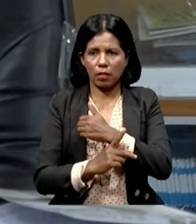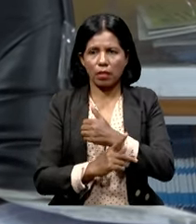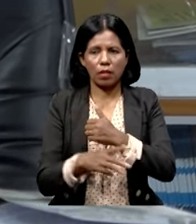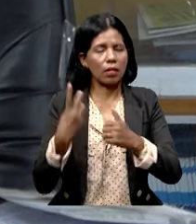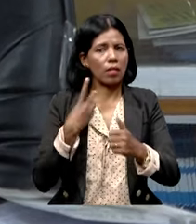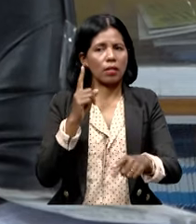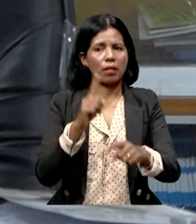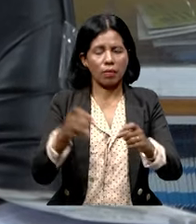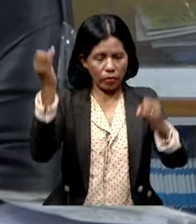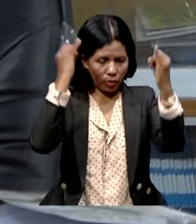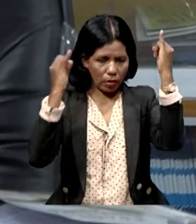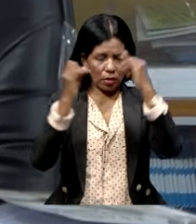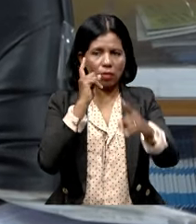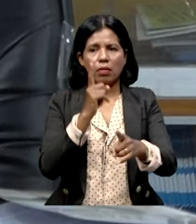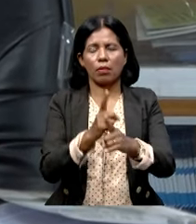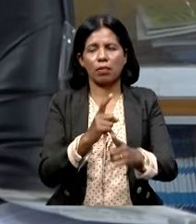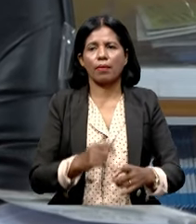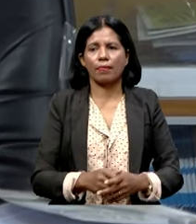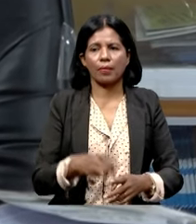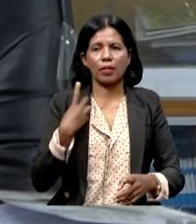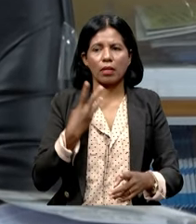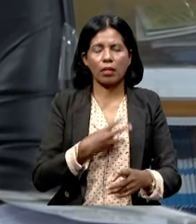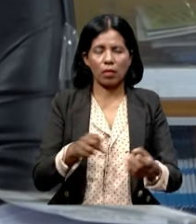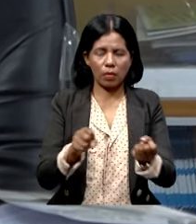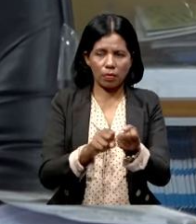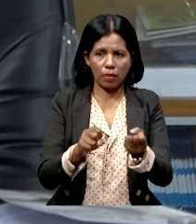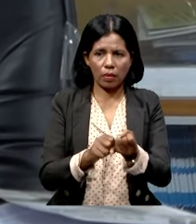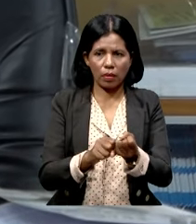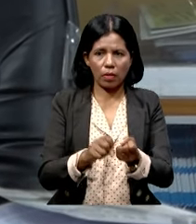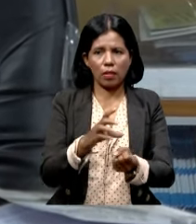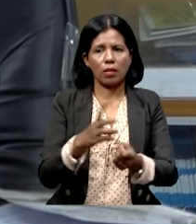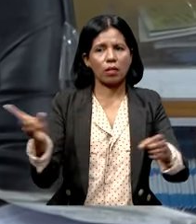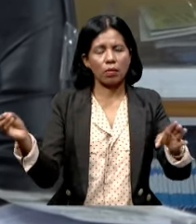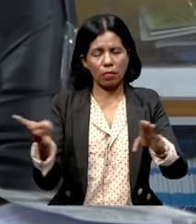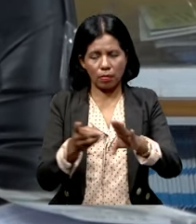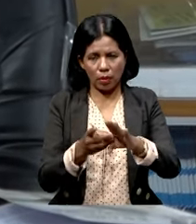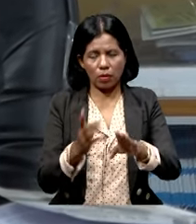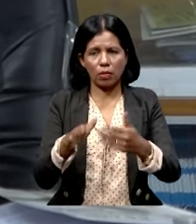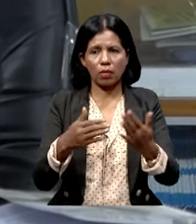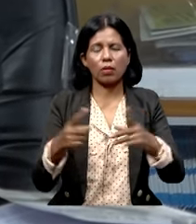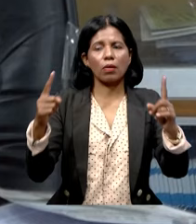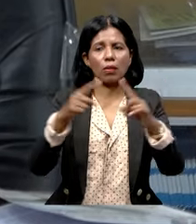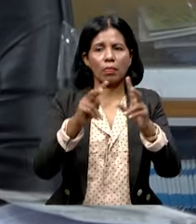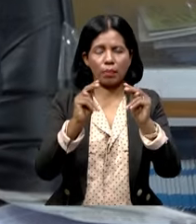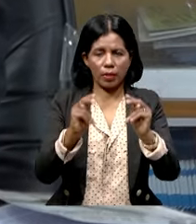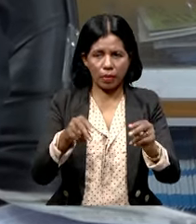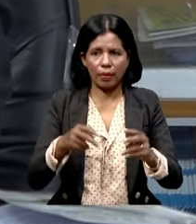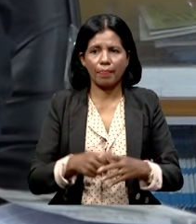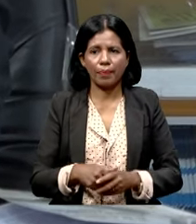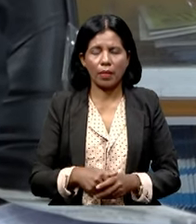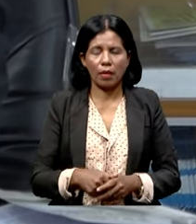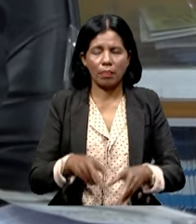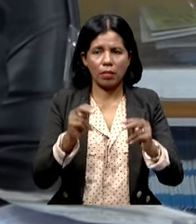talvez ele rola informações los de, nas calais, então tem que ser suporte ao documento de suporte a Sira, então a Toira nem precisa